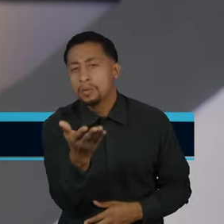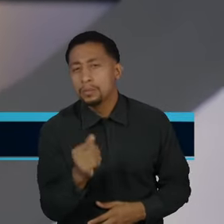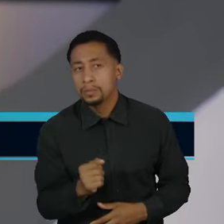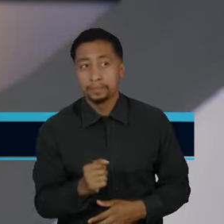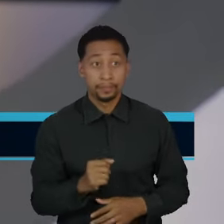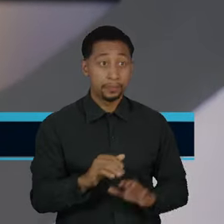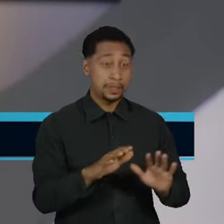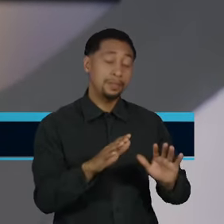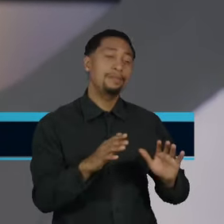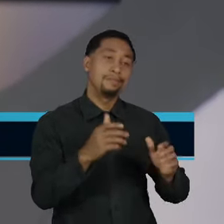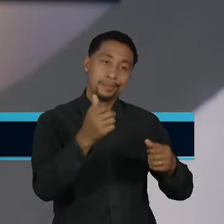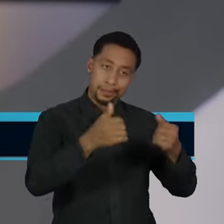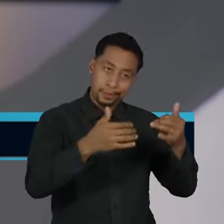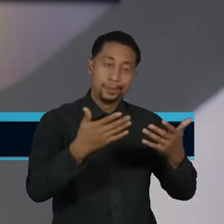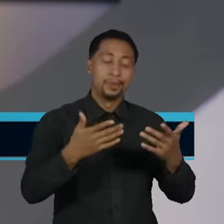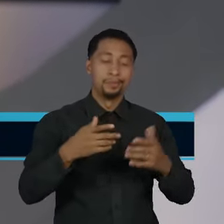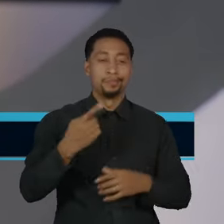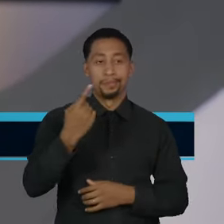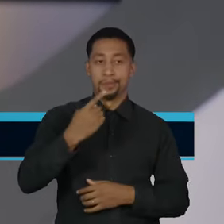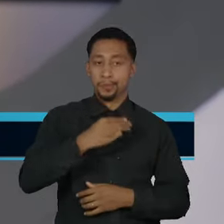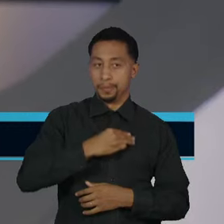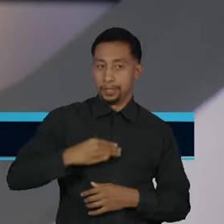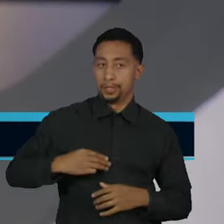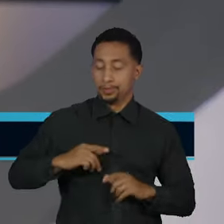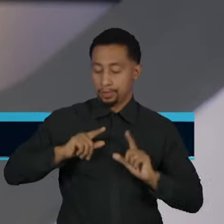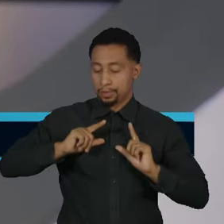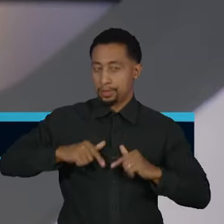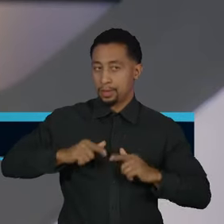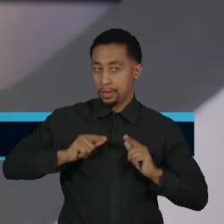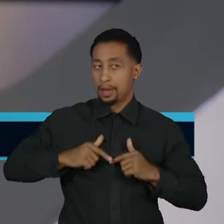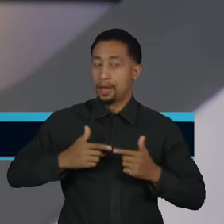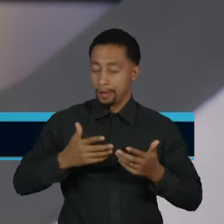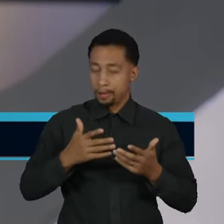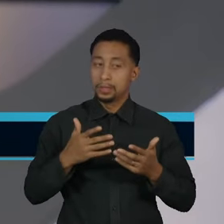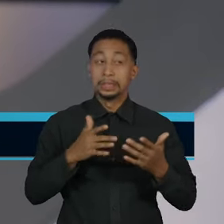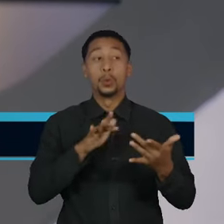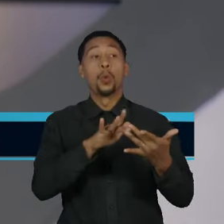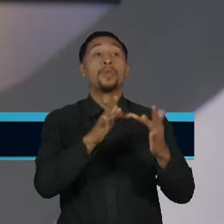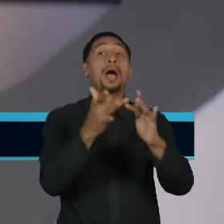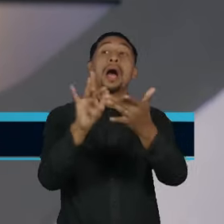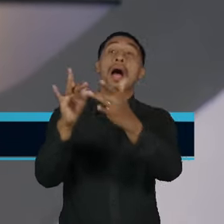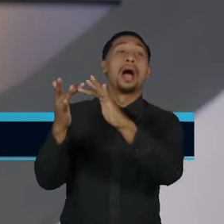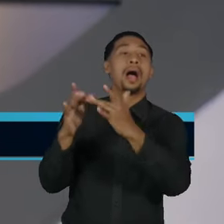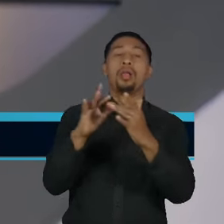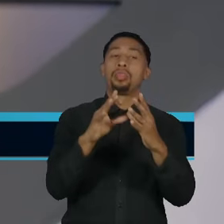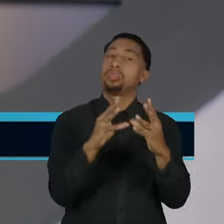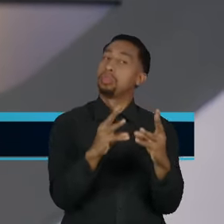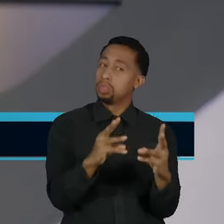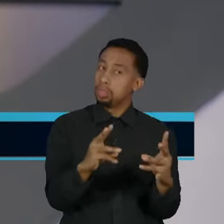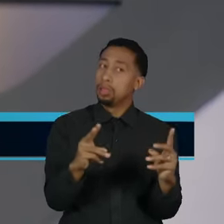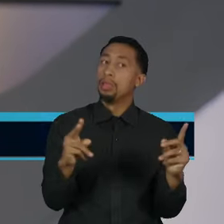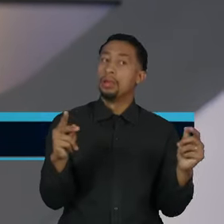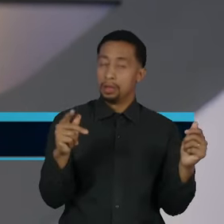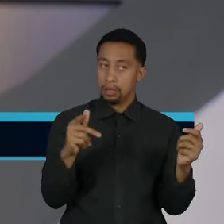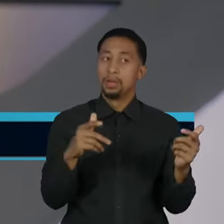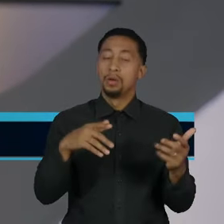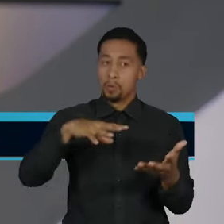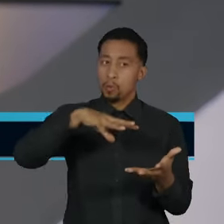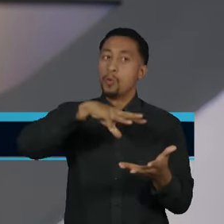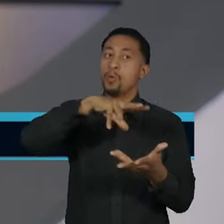o isolamento do Netanyahu e a pressão internacional, que é cada vez maior, e